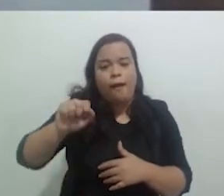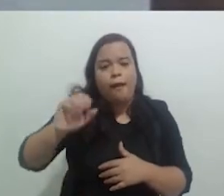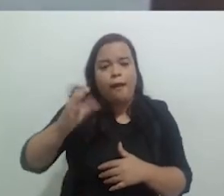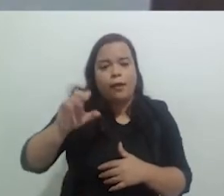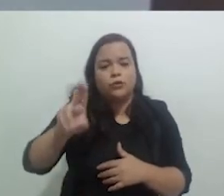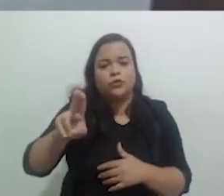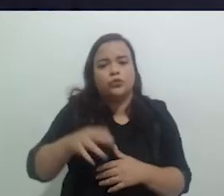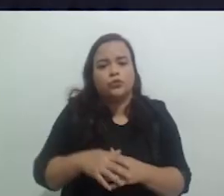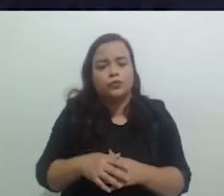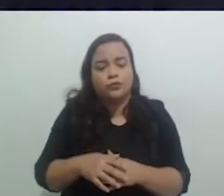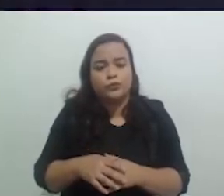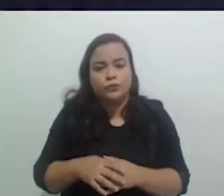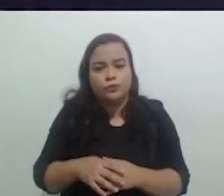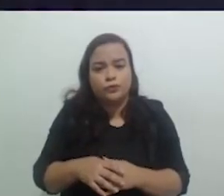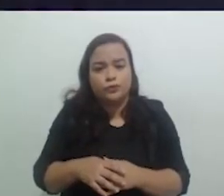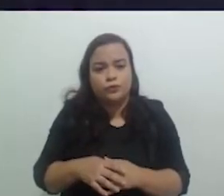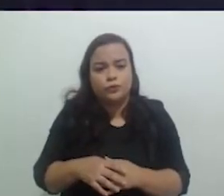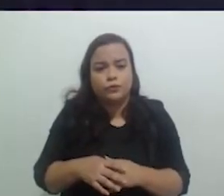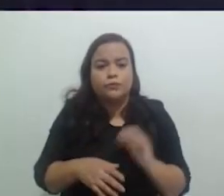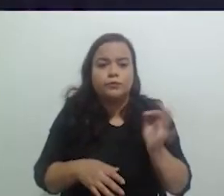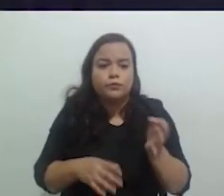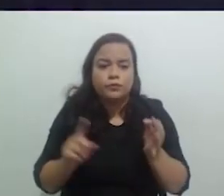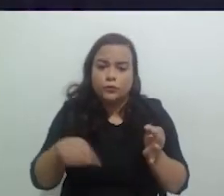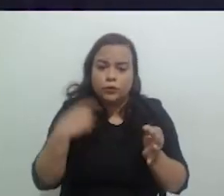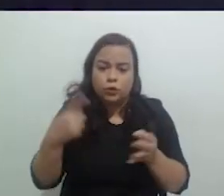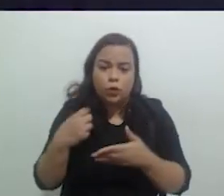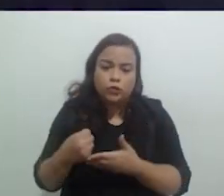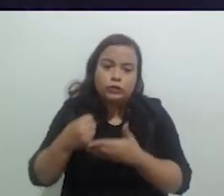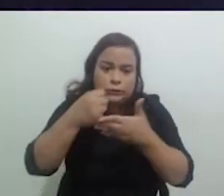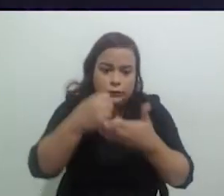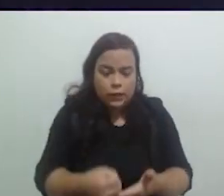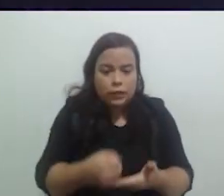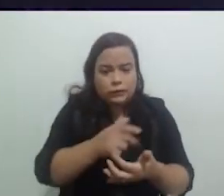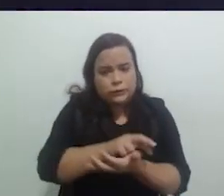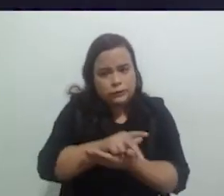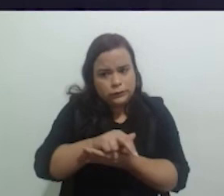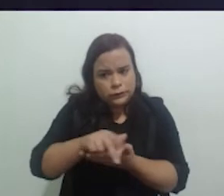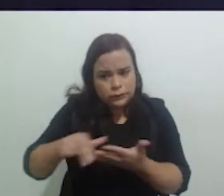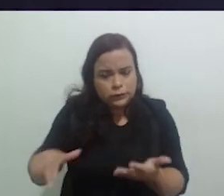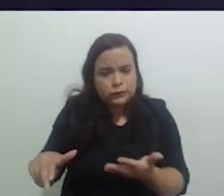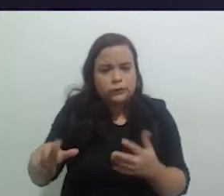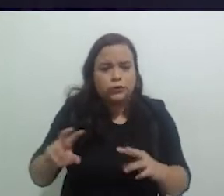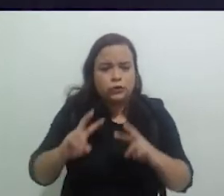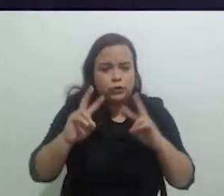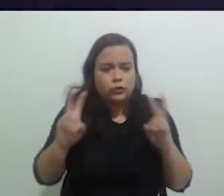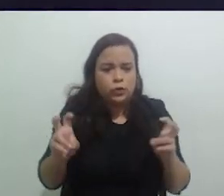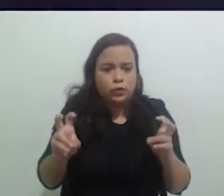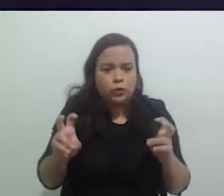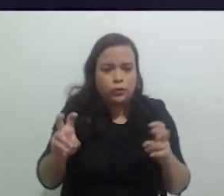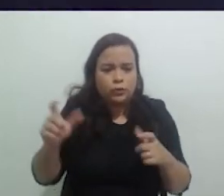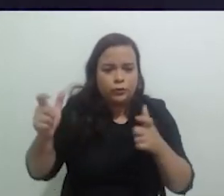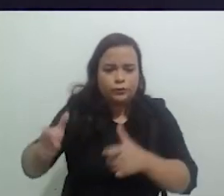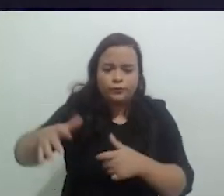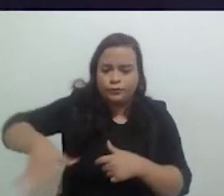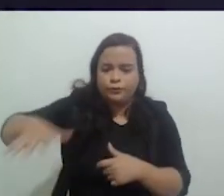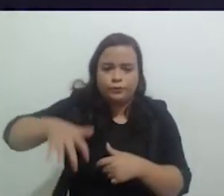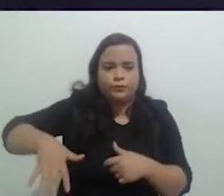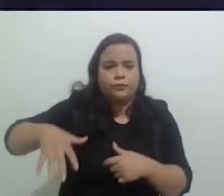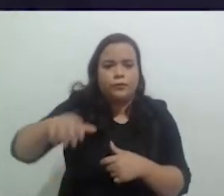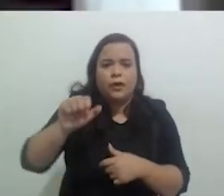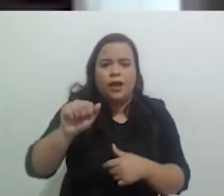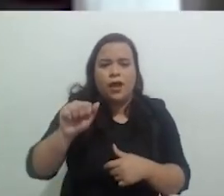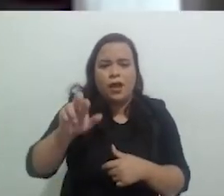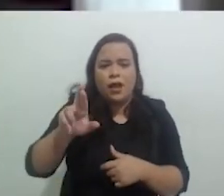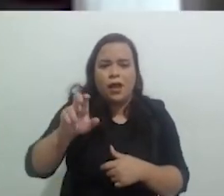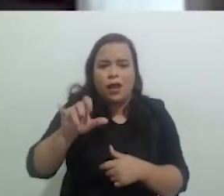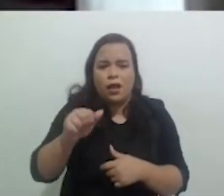Pronto. Nós estamos aí trazendo precedentes com relação à vara de Areia Branca. Mas eu estou com o desembargador Amauri,